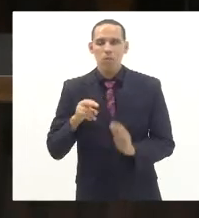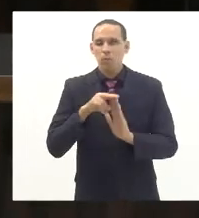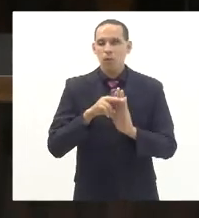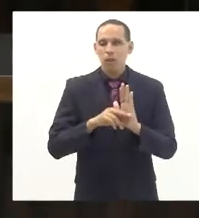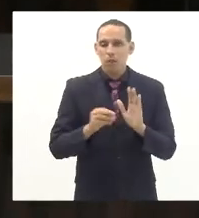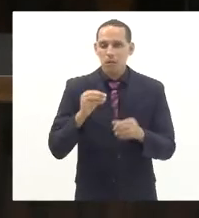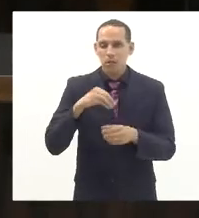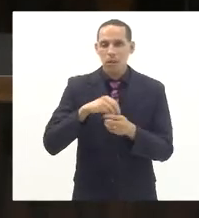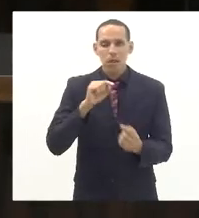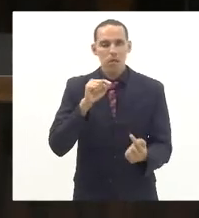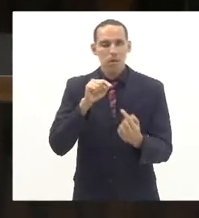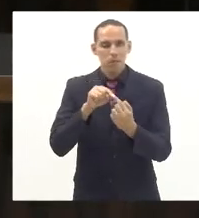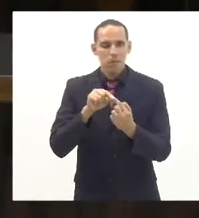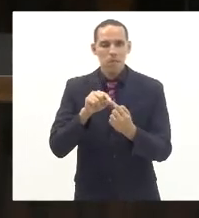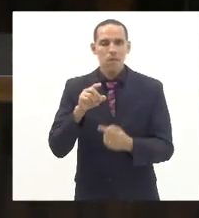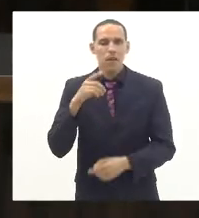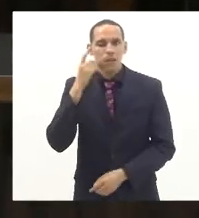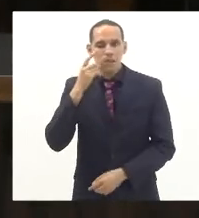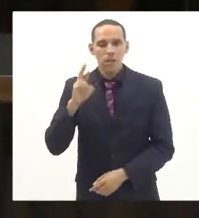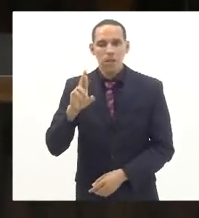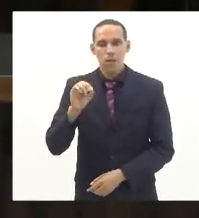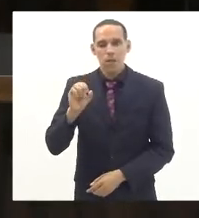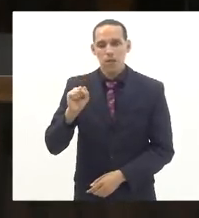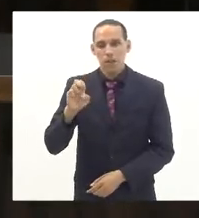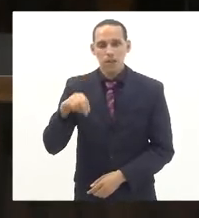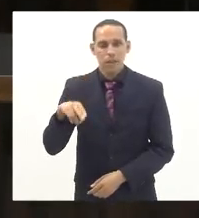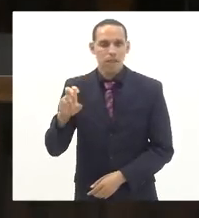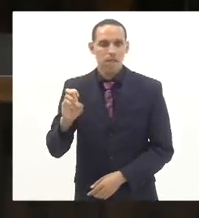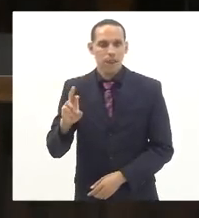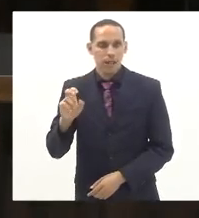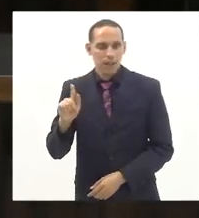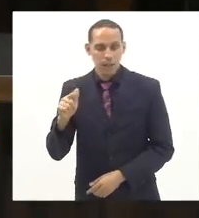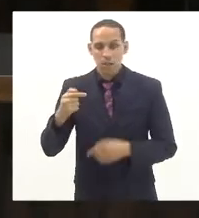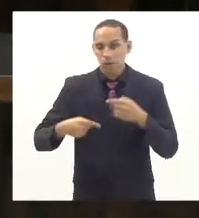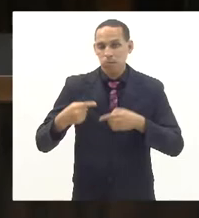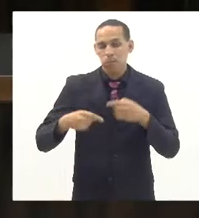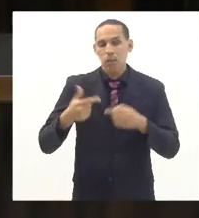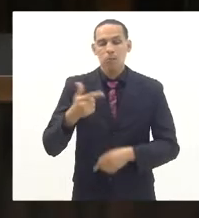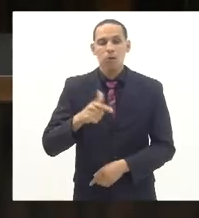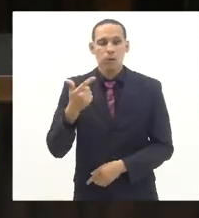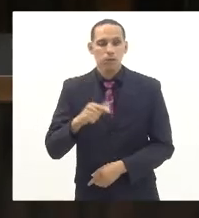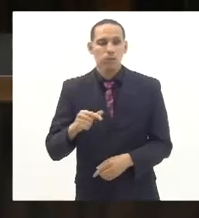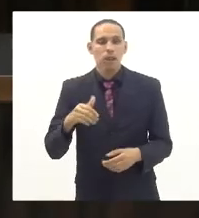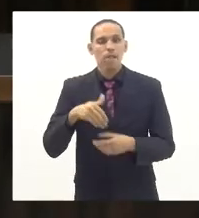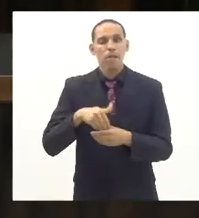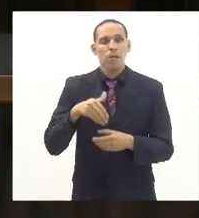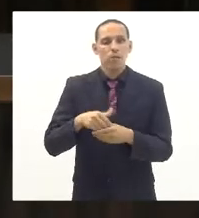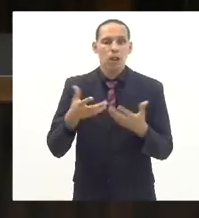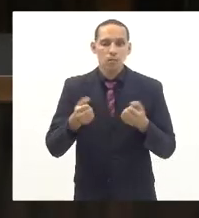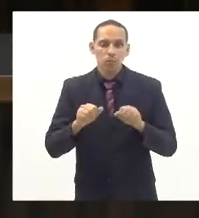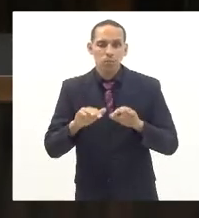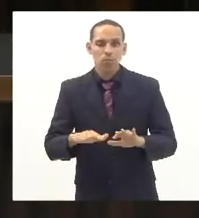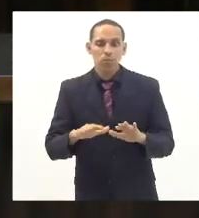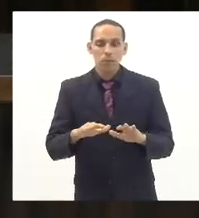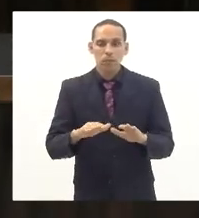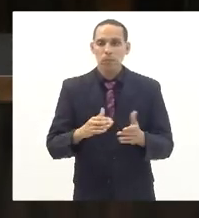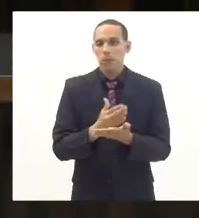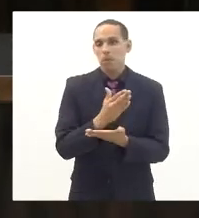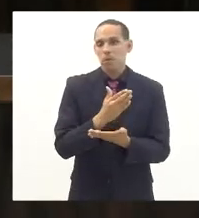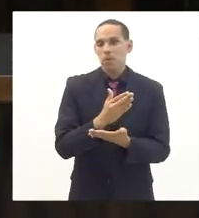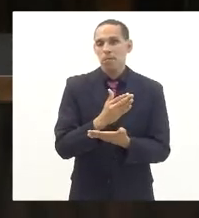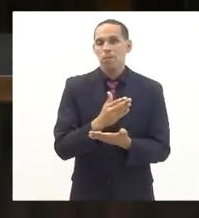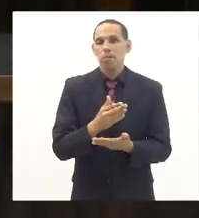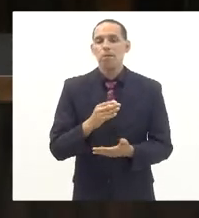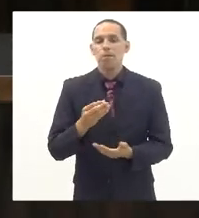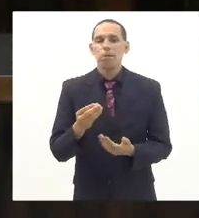favorável Deputado rosenverg Reis em exposição Novembro Queira discutir encerrada a discussão e votação se os que aprovam permaneçam Como estão